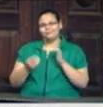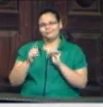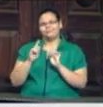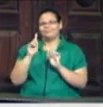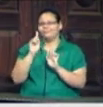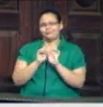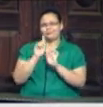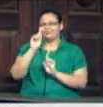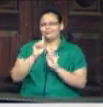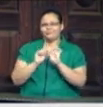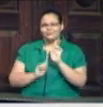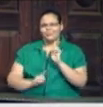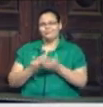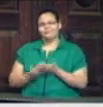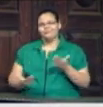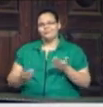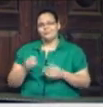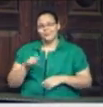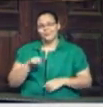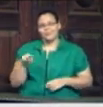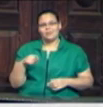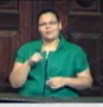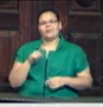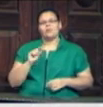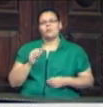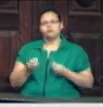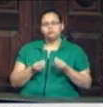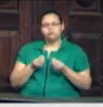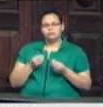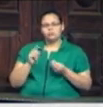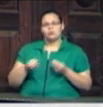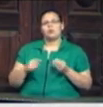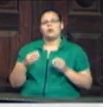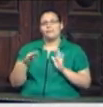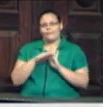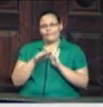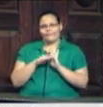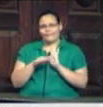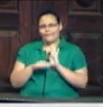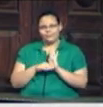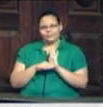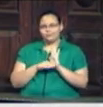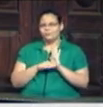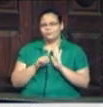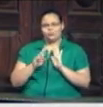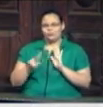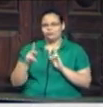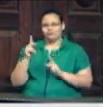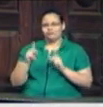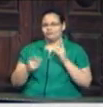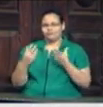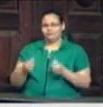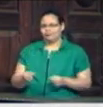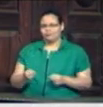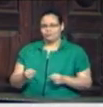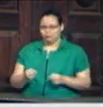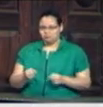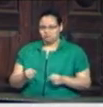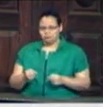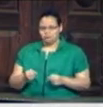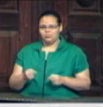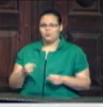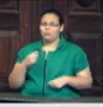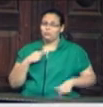sociedade para adotar todas as medidas impopulares. Eu